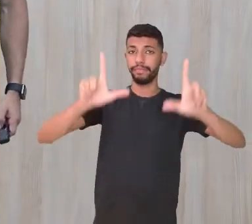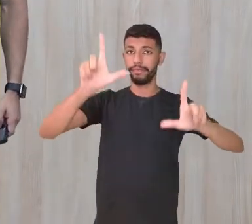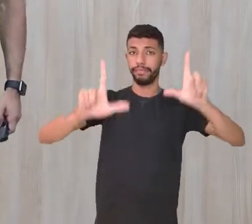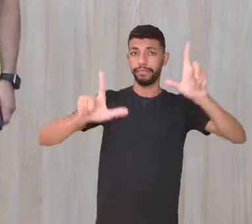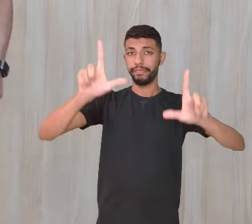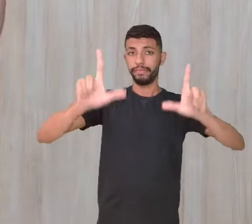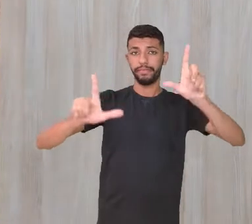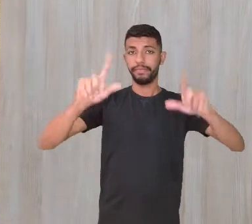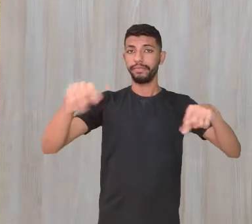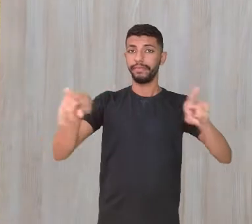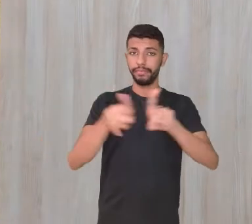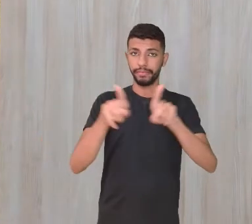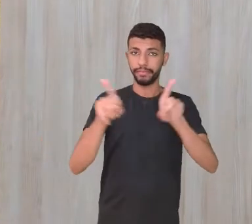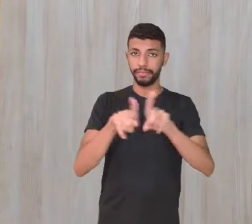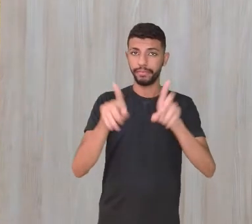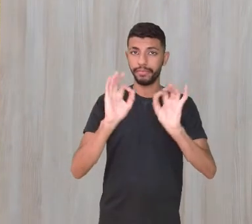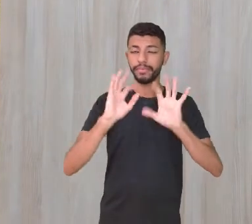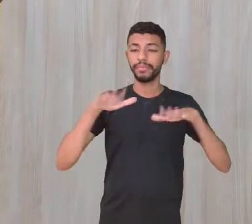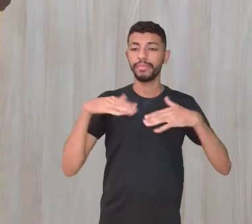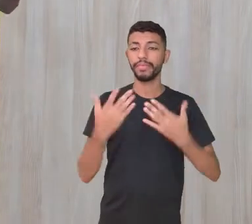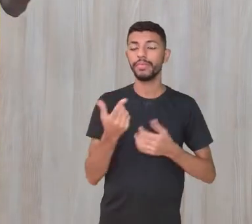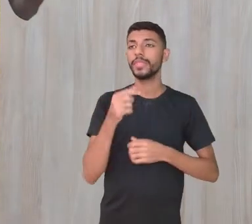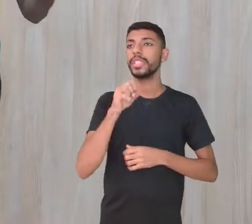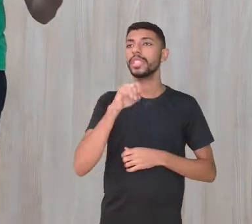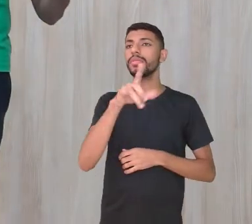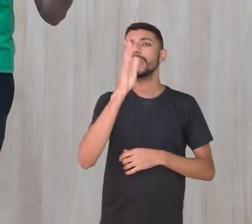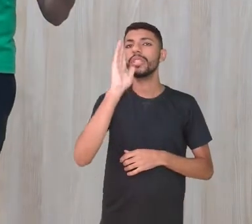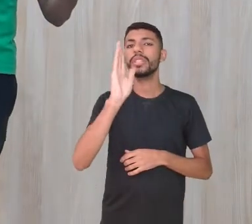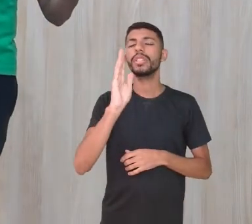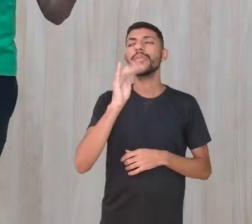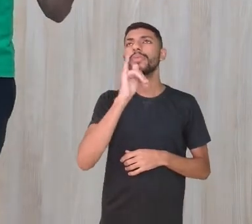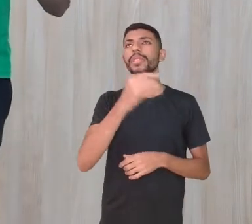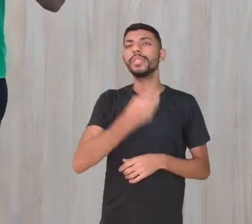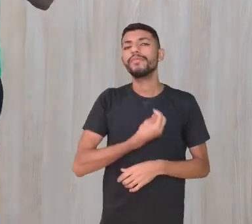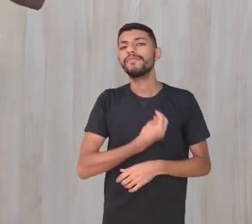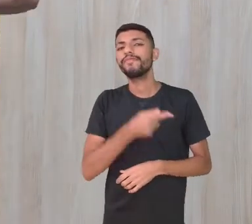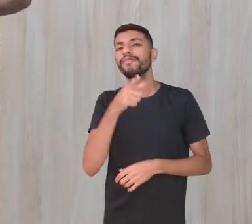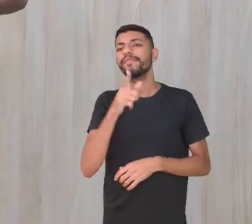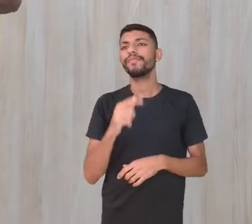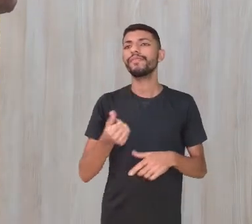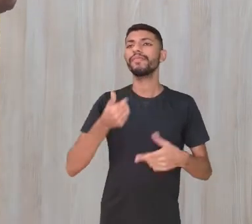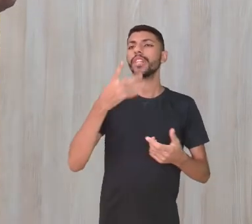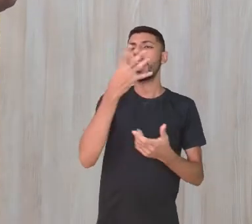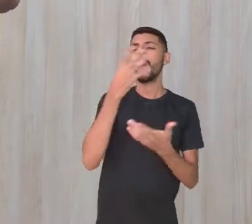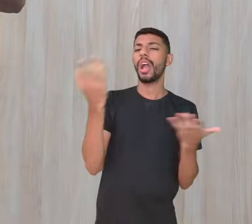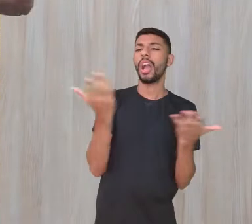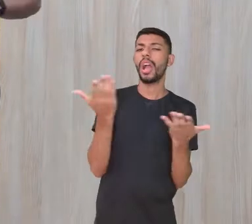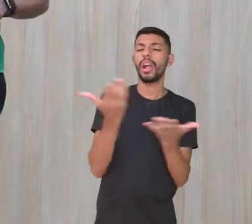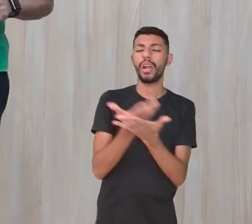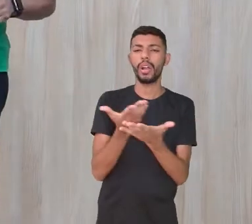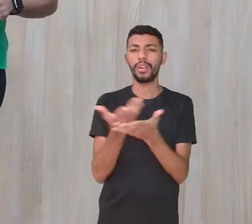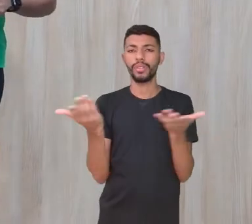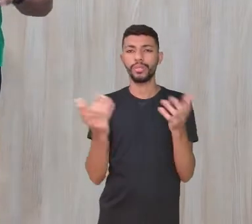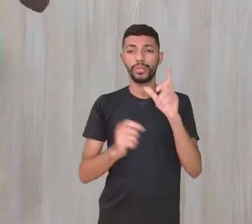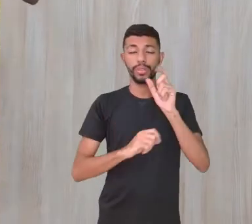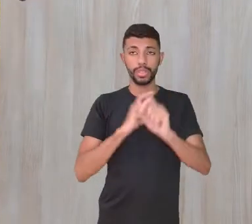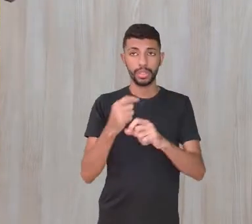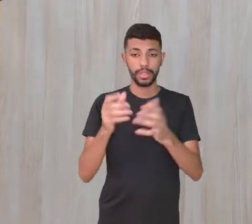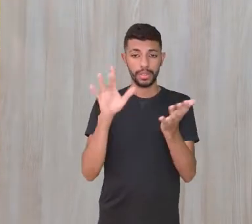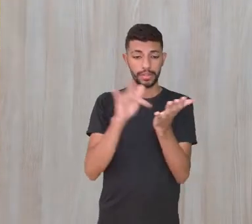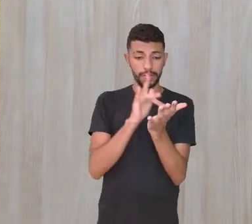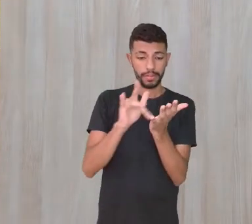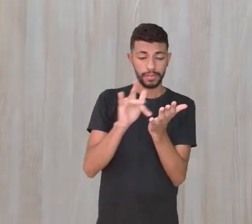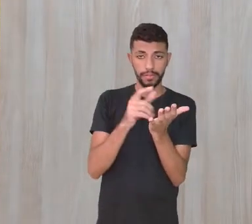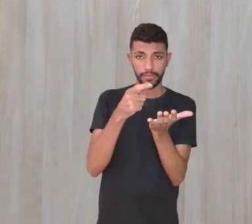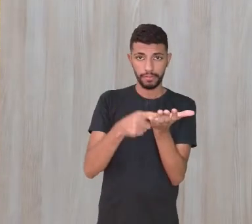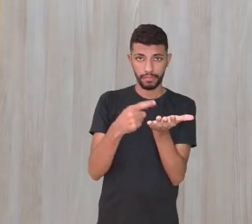da TV também, certo? Então, se você está aí assistindo a aula através do nosso aplicativo, tá? Você já